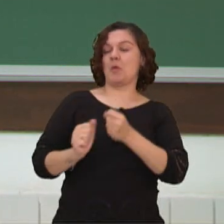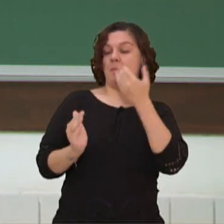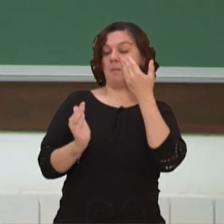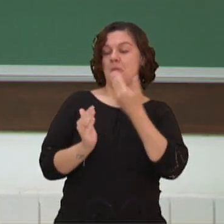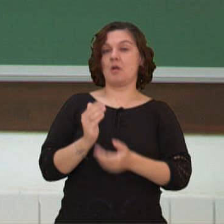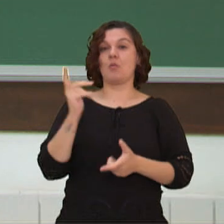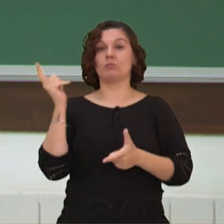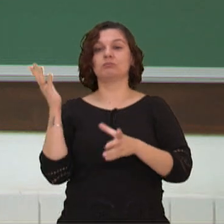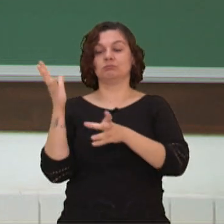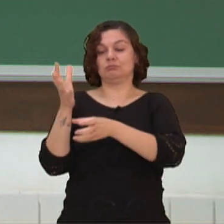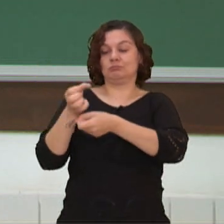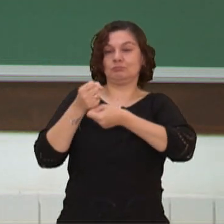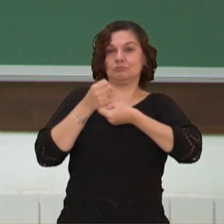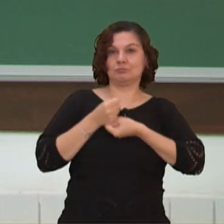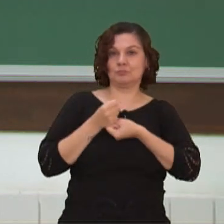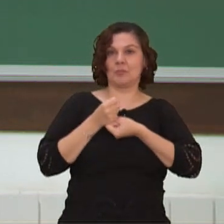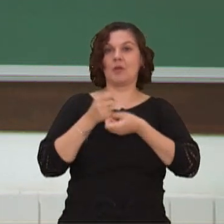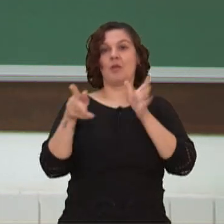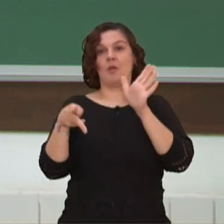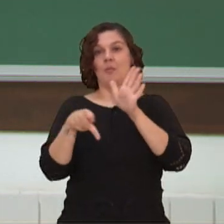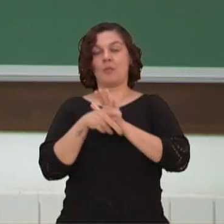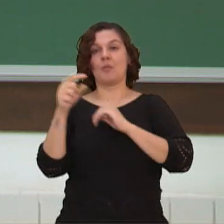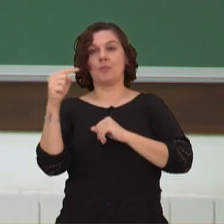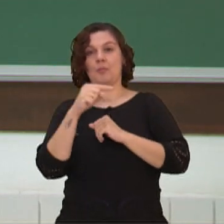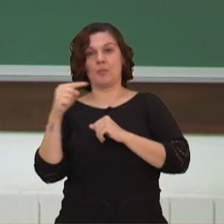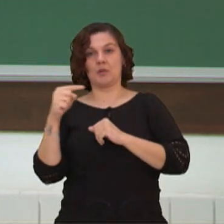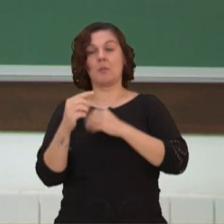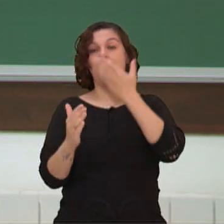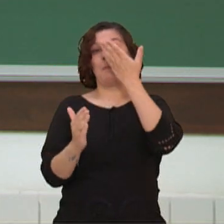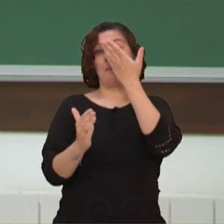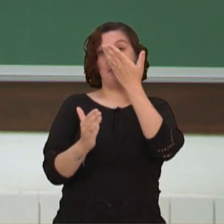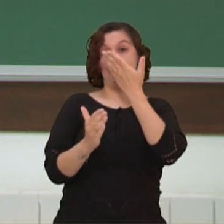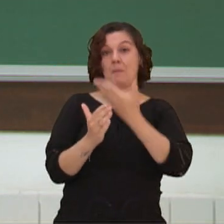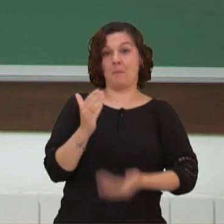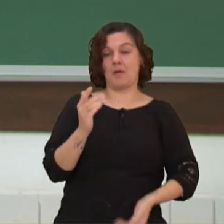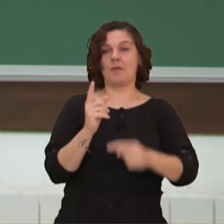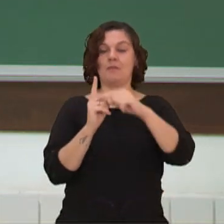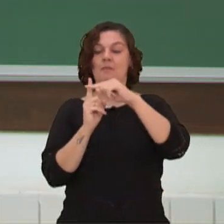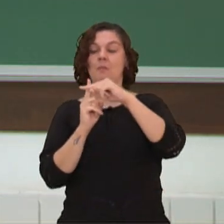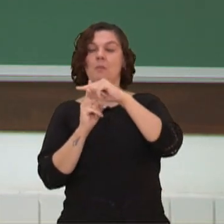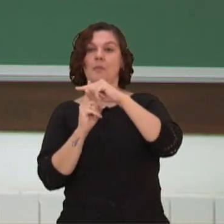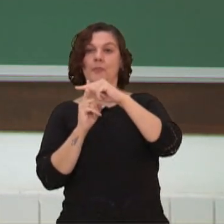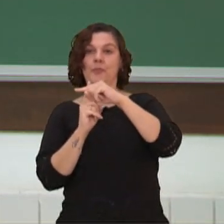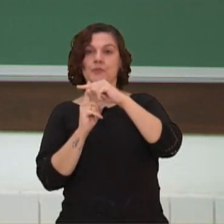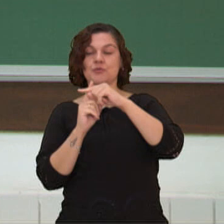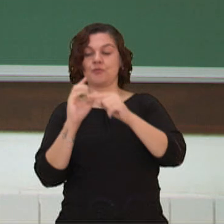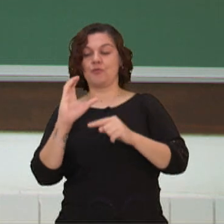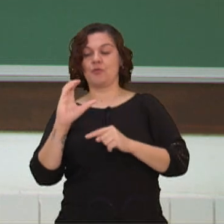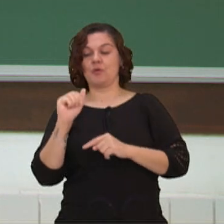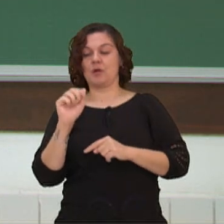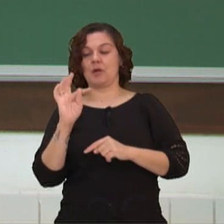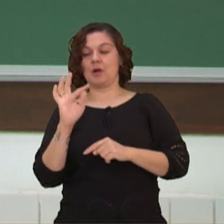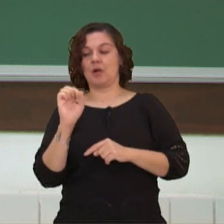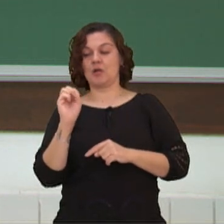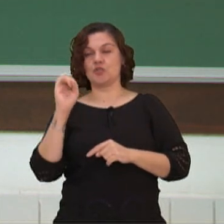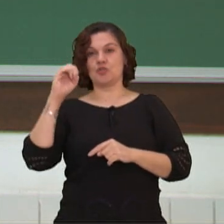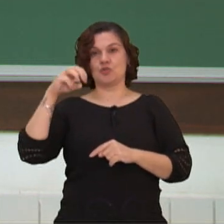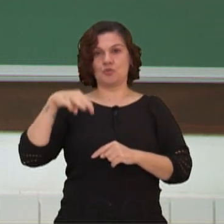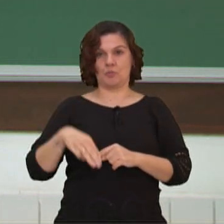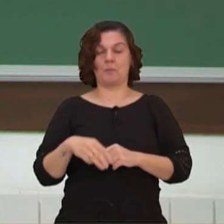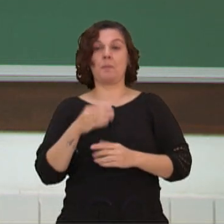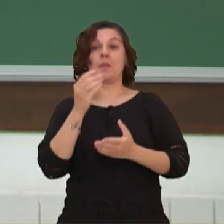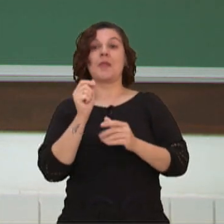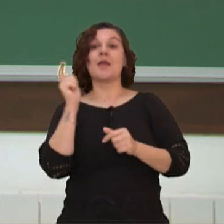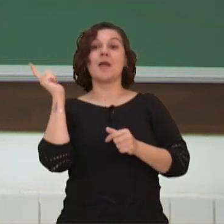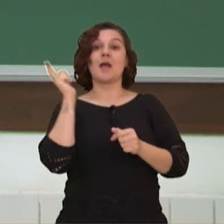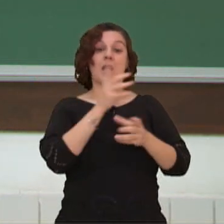ganhar elétrons, se tornando um íon. Perde elétrons, fica positivo, chama-se cátion. Ganha